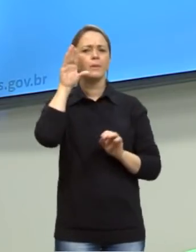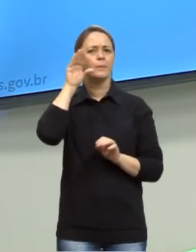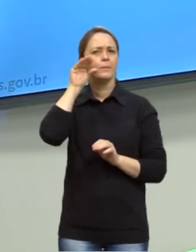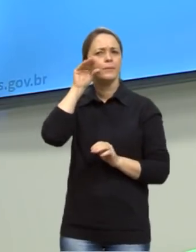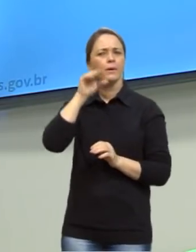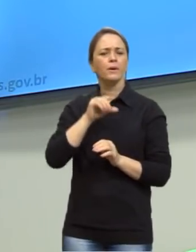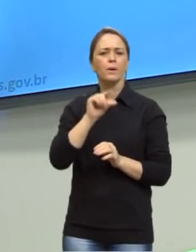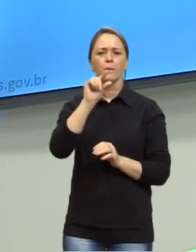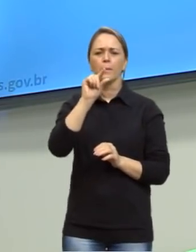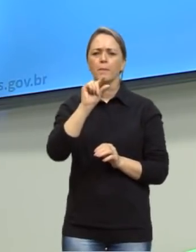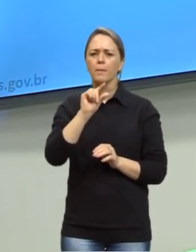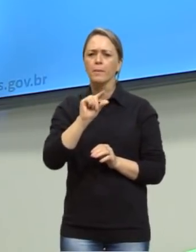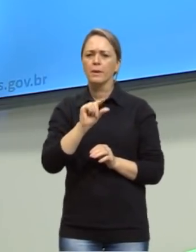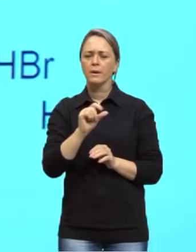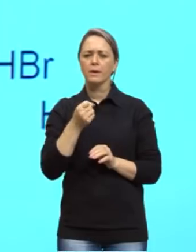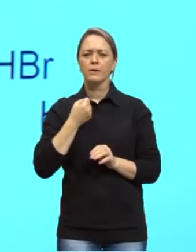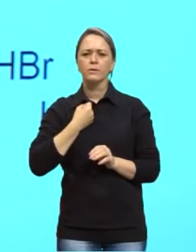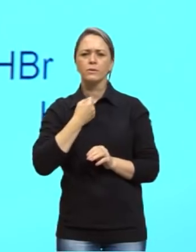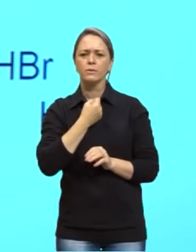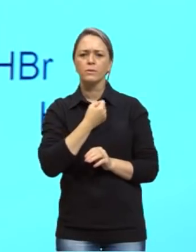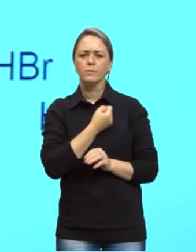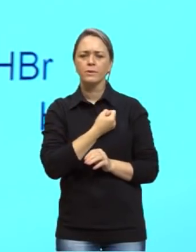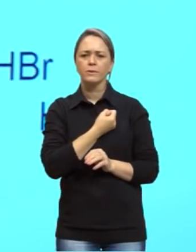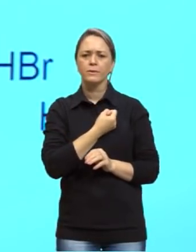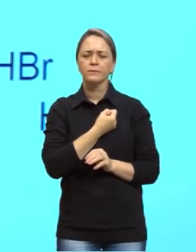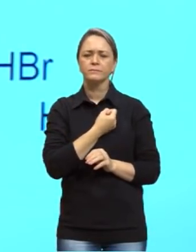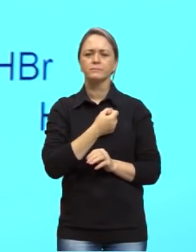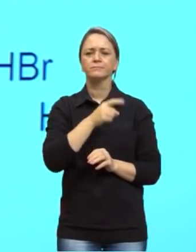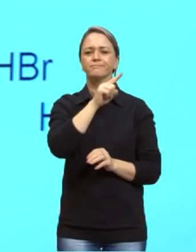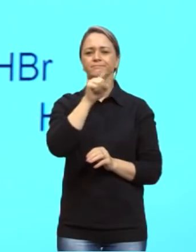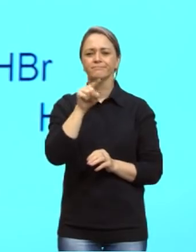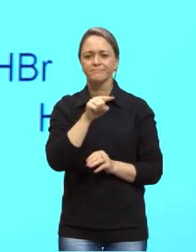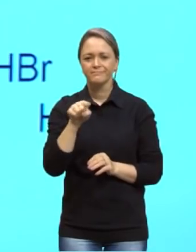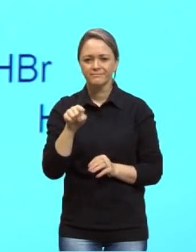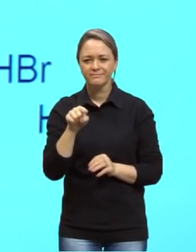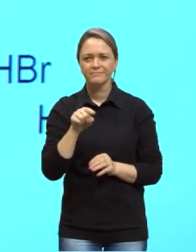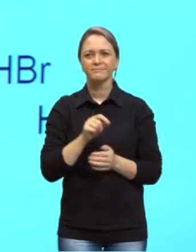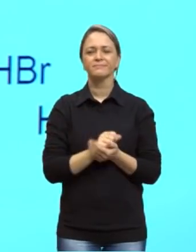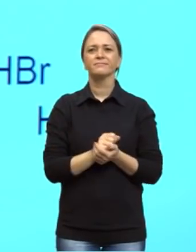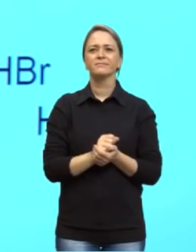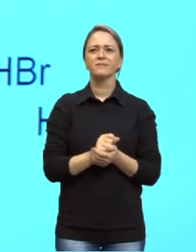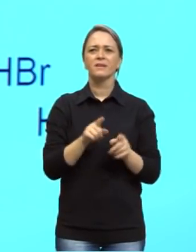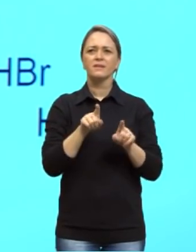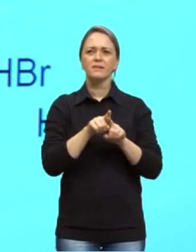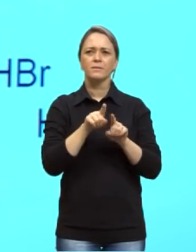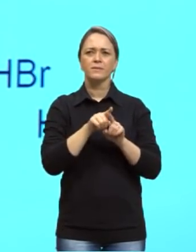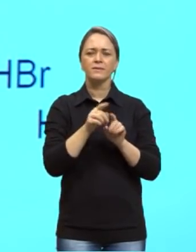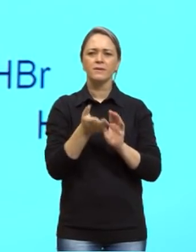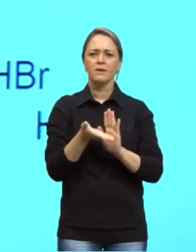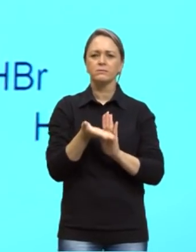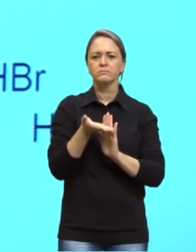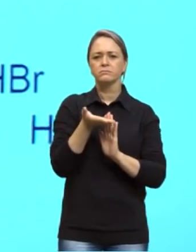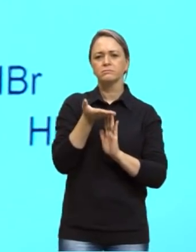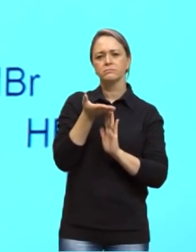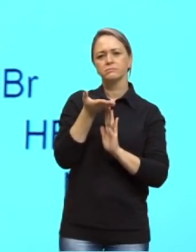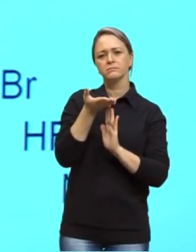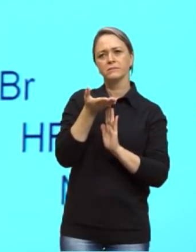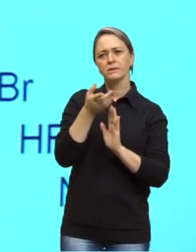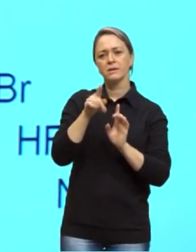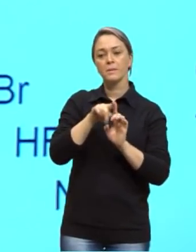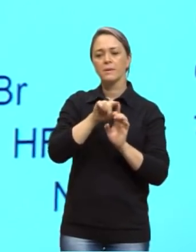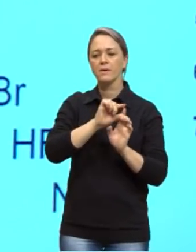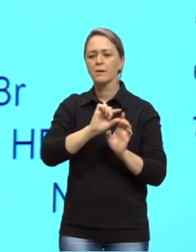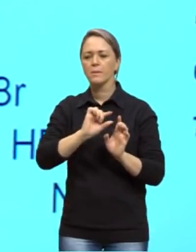e tem os menores números atômicos eles vão crescendo nesse sentido e da mesma forma aqui eu tenho os